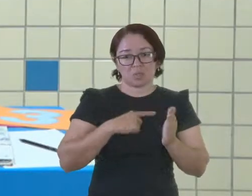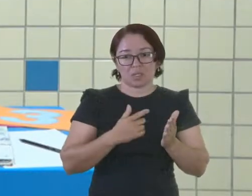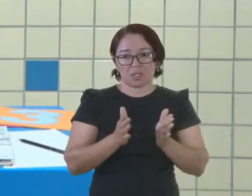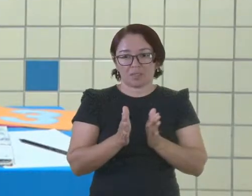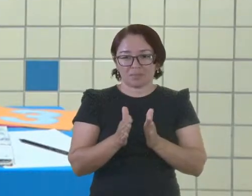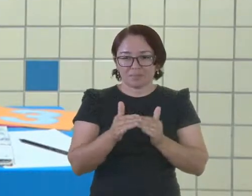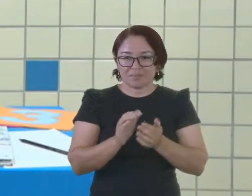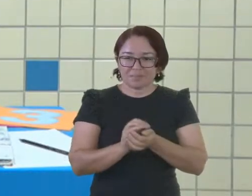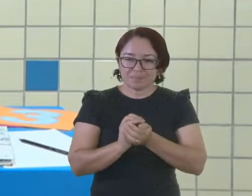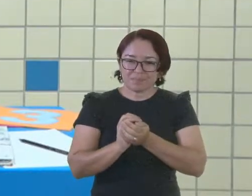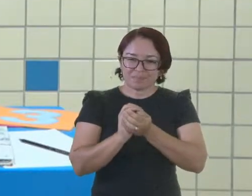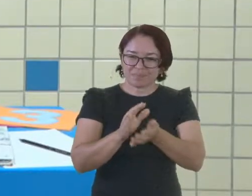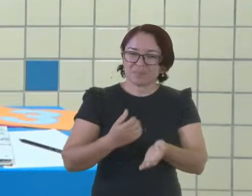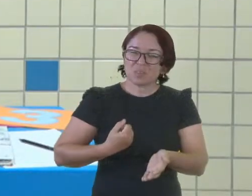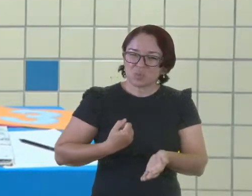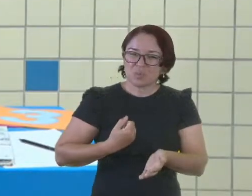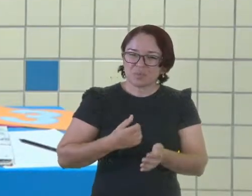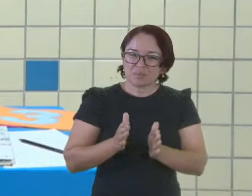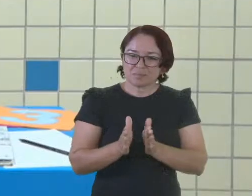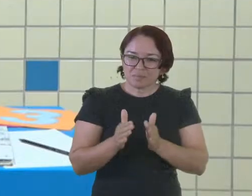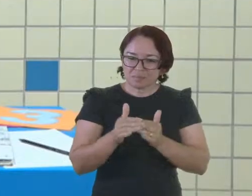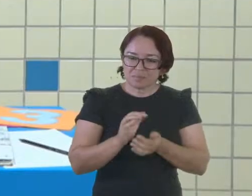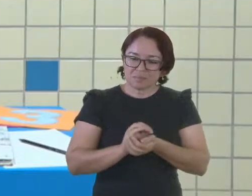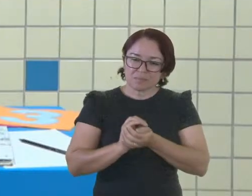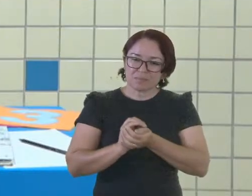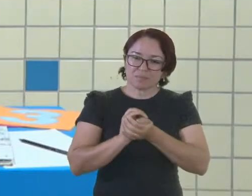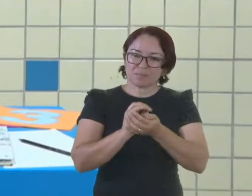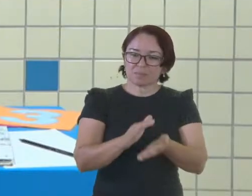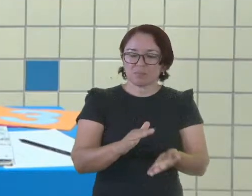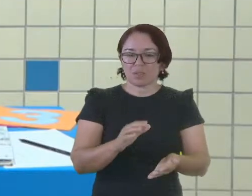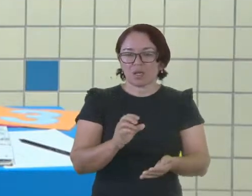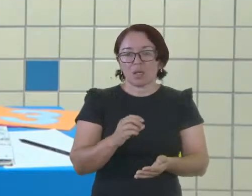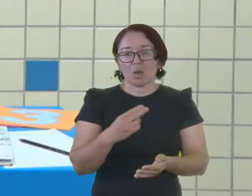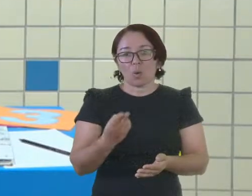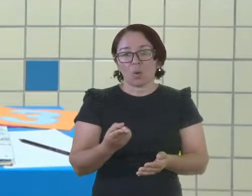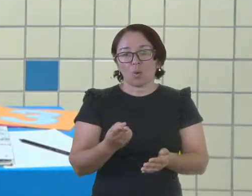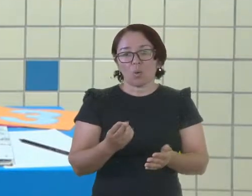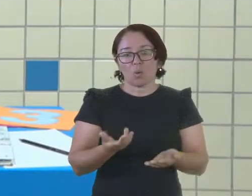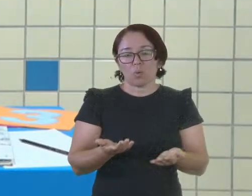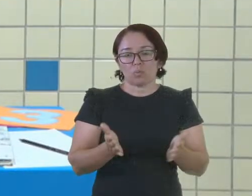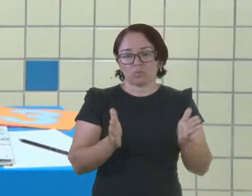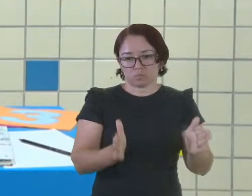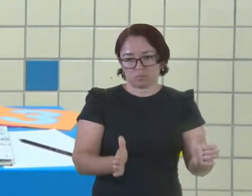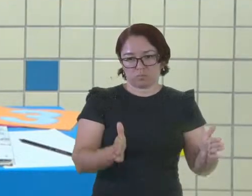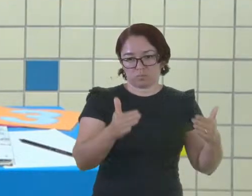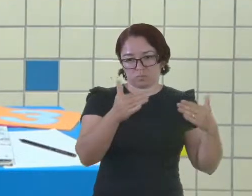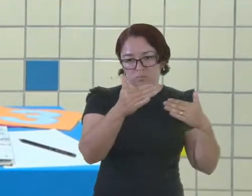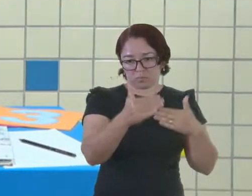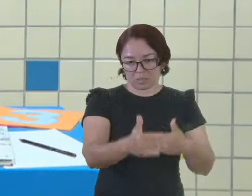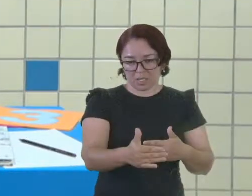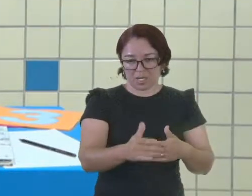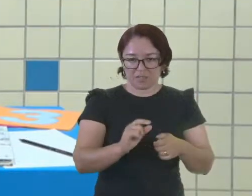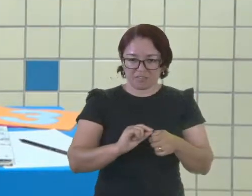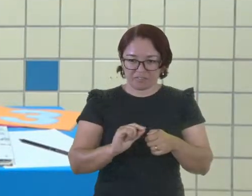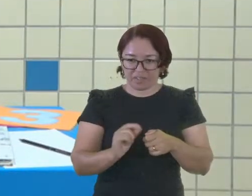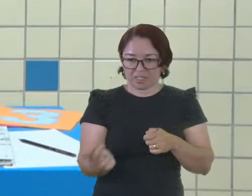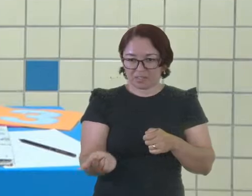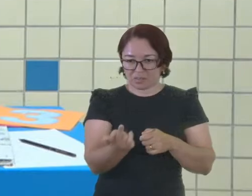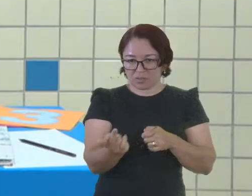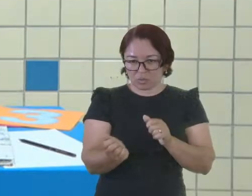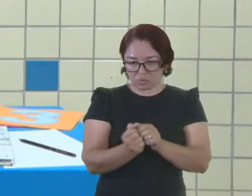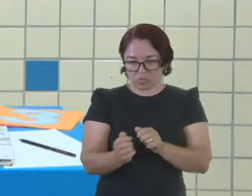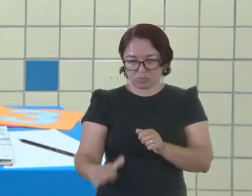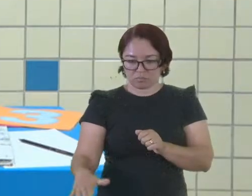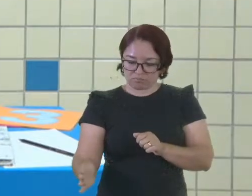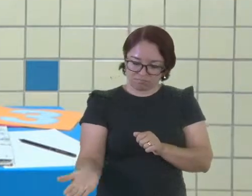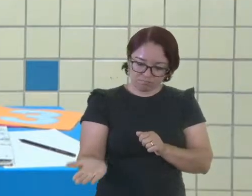ou se você não tiver um dado, você pode usar uma caixinha de papelão qualquer e montar um dado junto com a criança